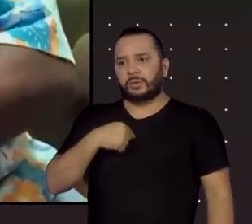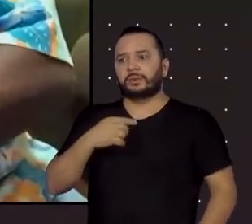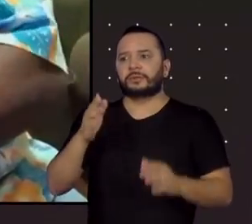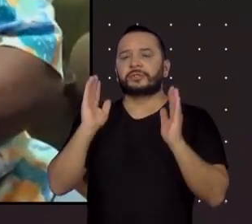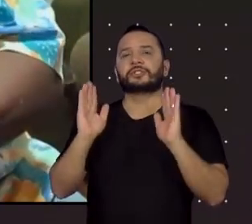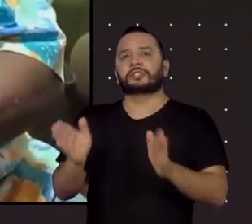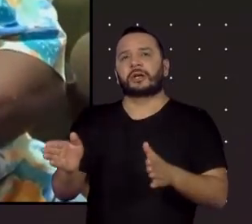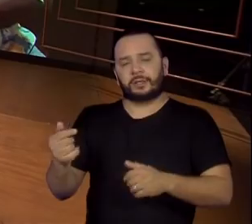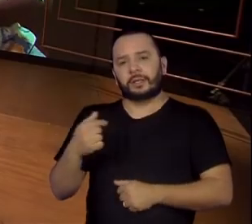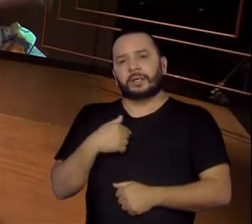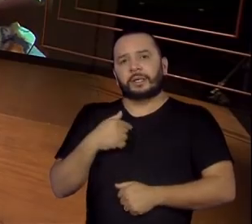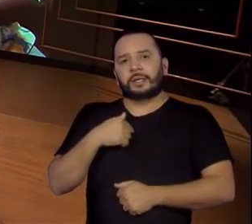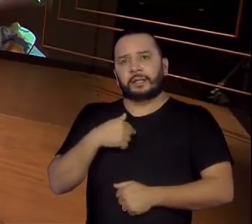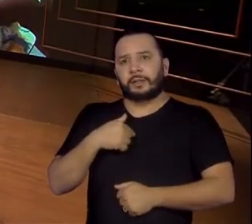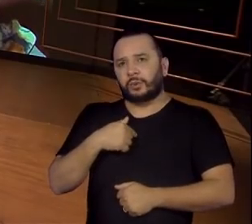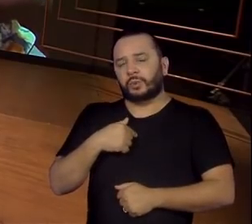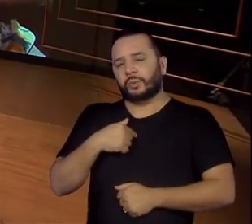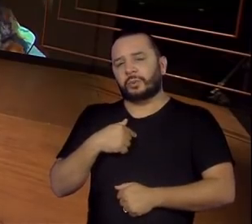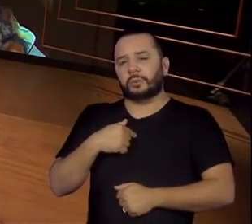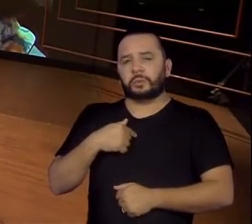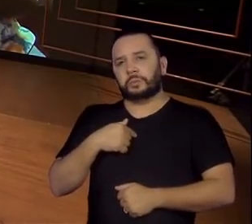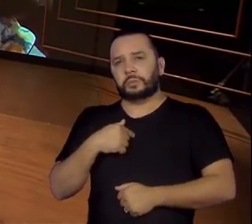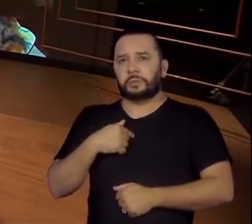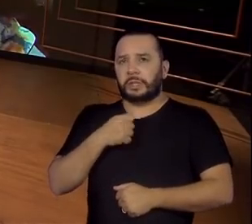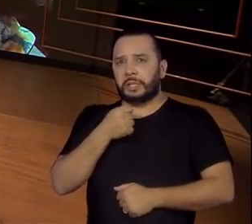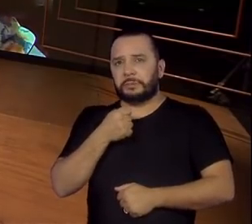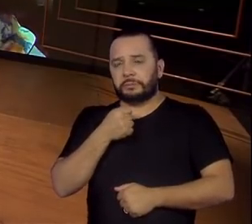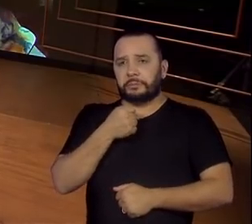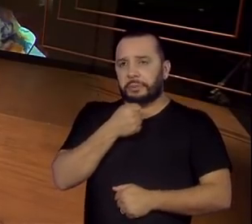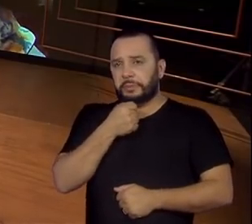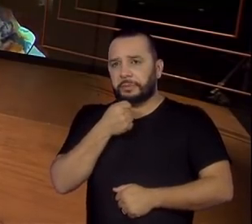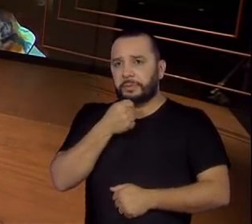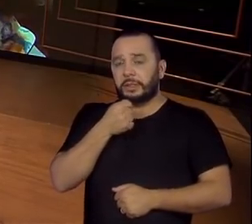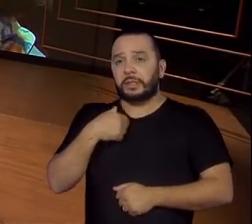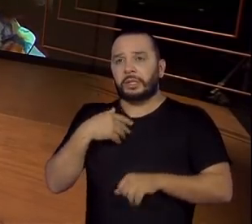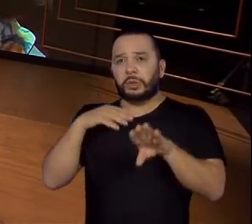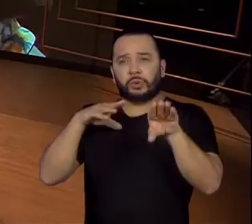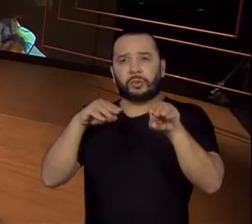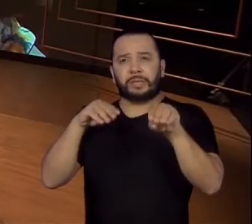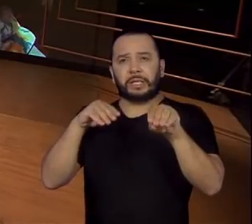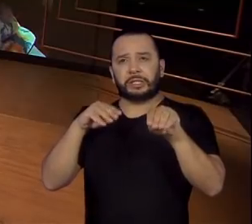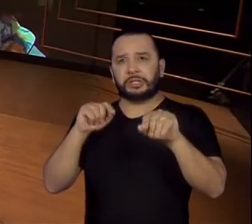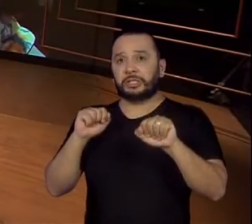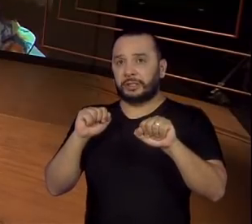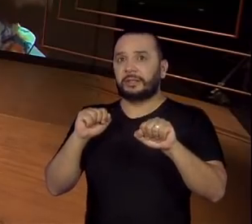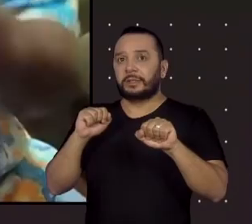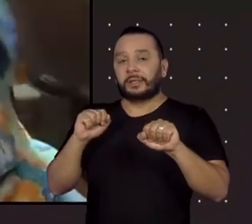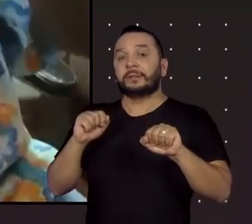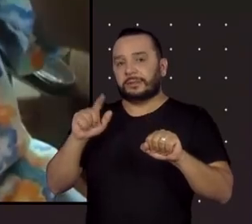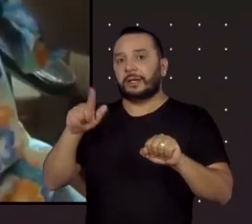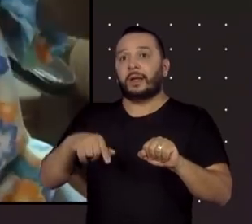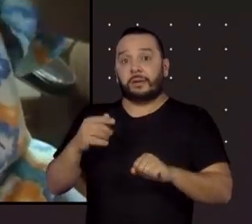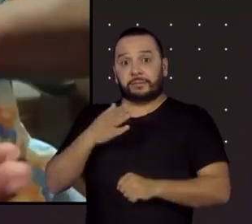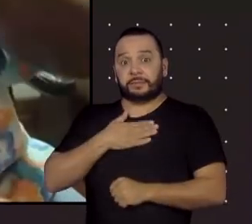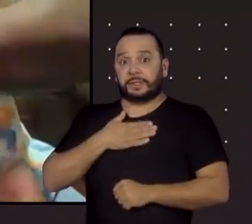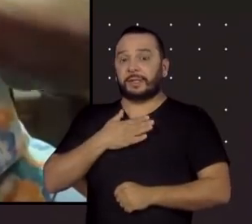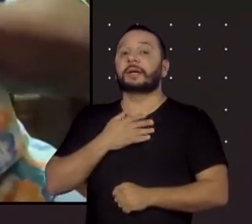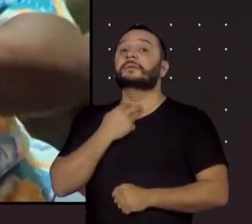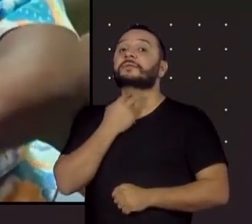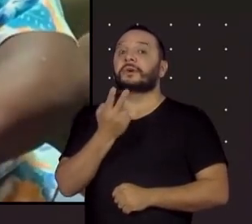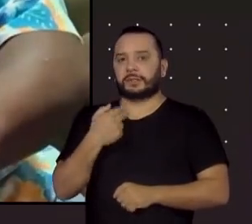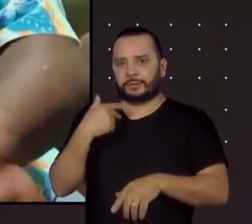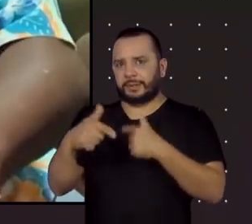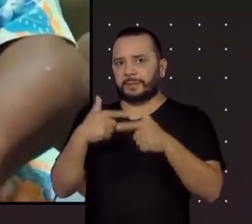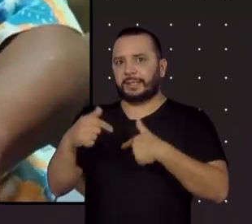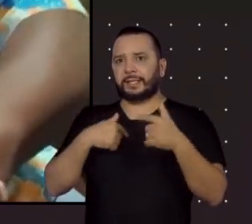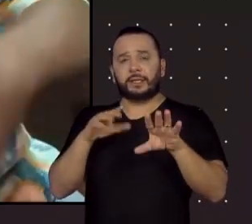lá para baixo. Se você ver a série, você vai ver, pô, essa é a voz do Tornado? Não, era a minha voz. Acontece que eu botei ela